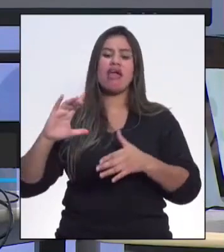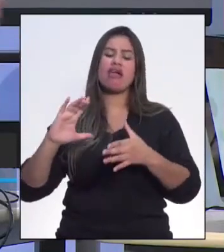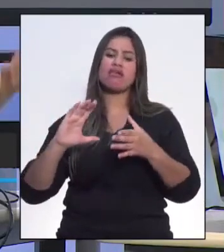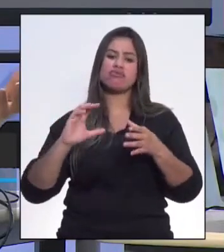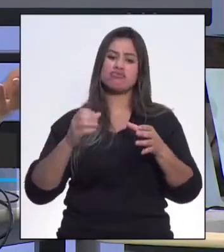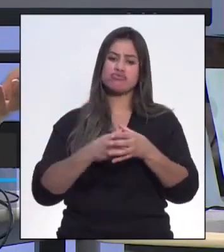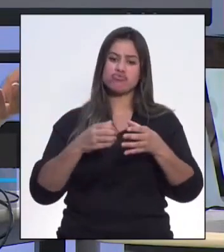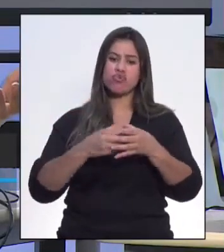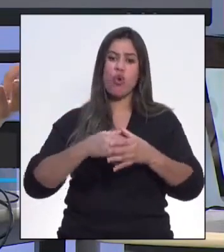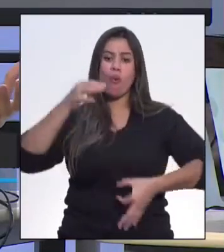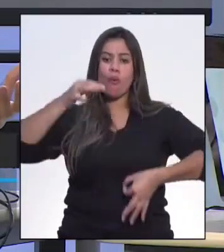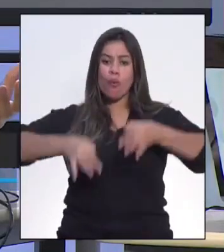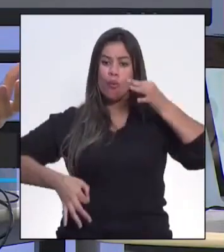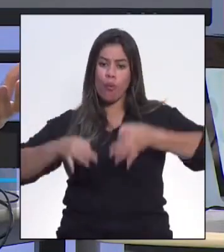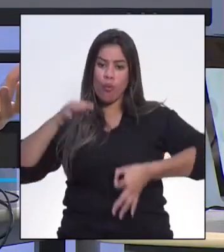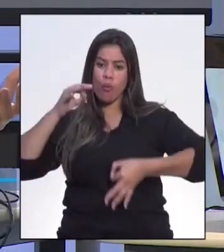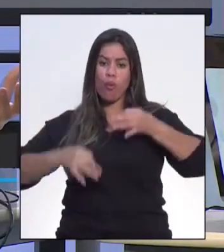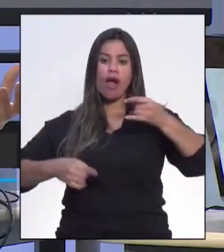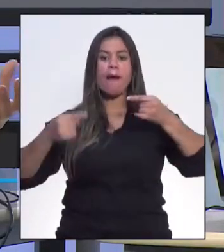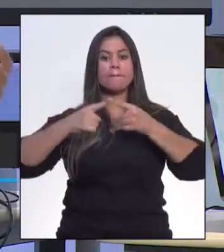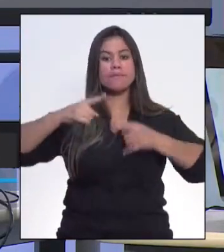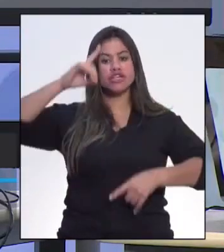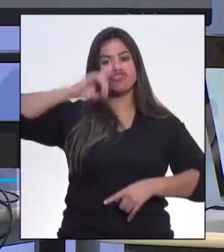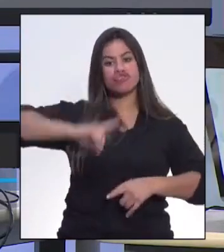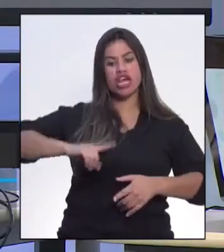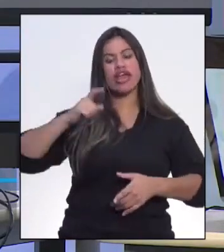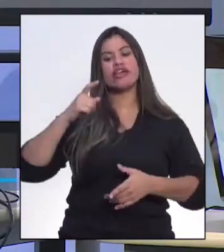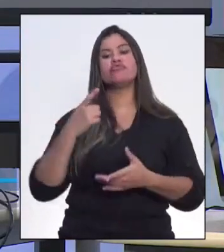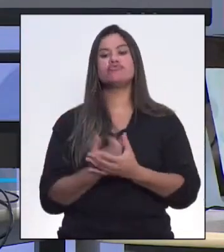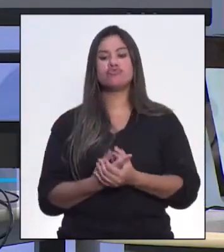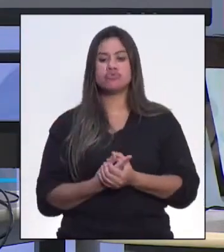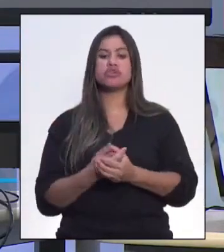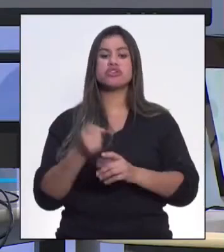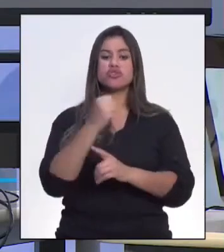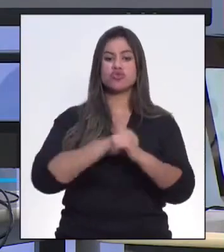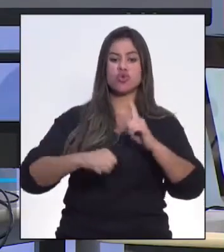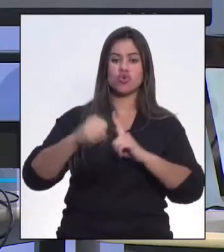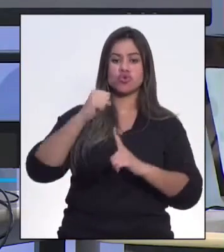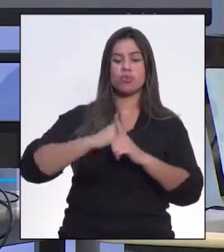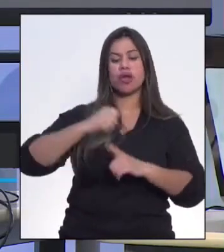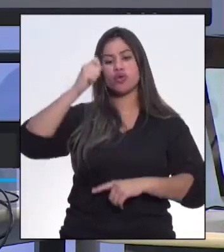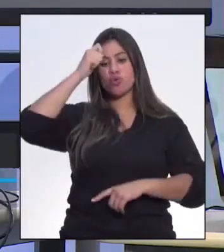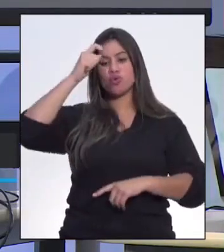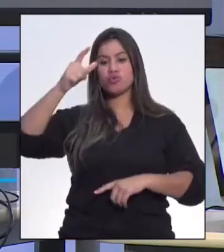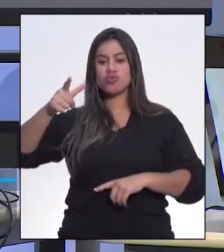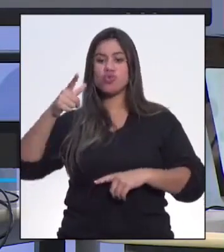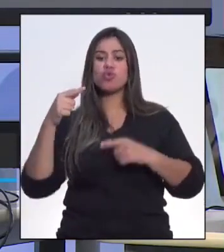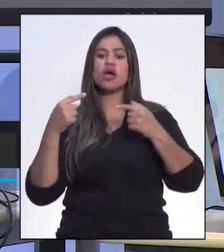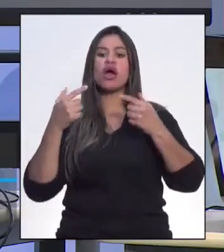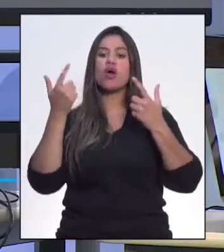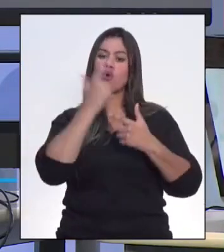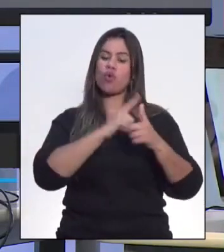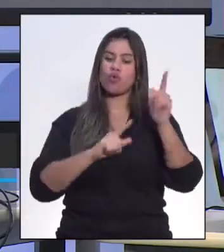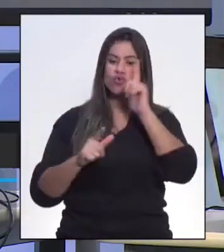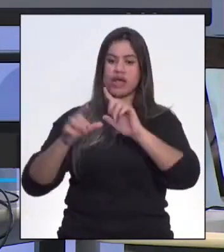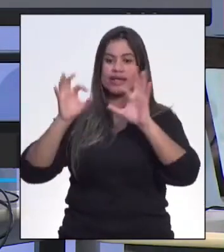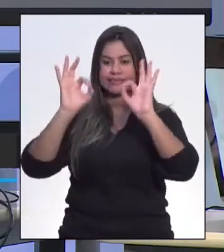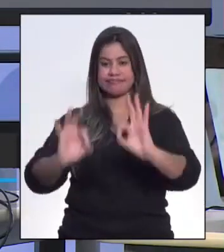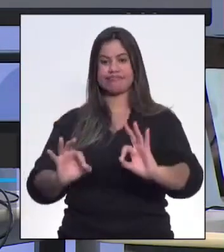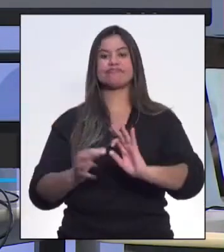para, juridicamente, esse direito ser conquistado e, socialmente e culturalmente, ser garantido na